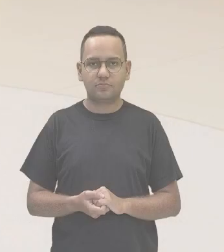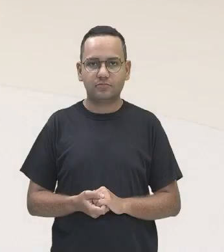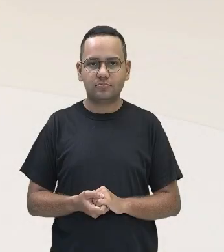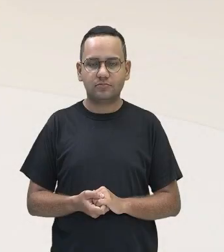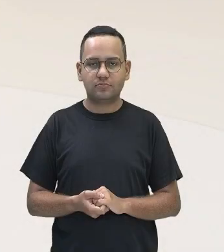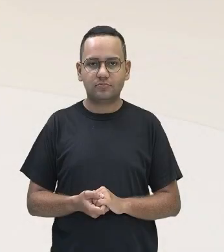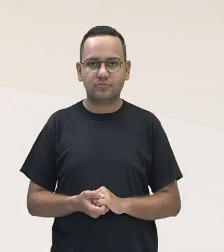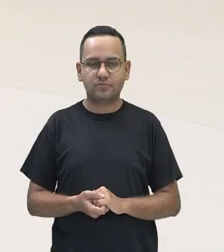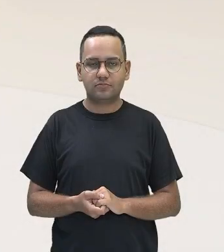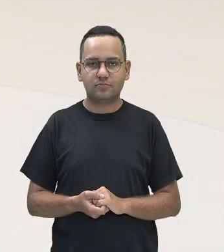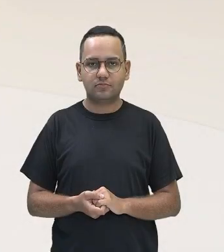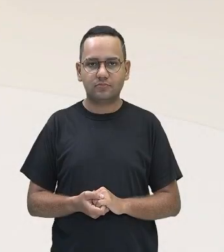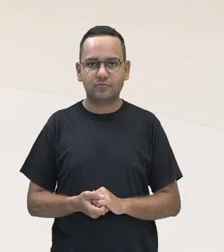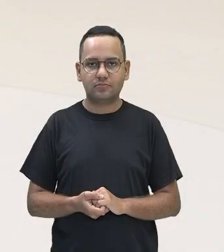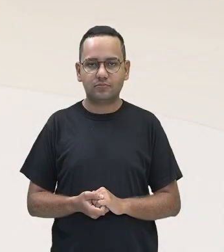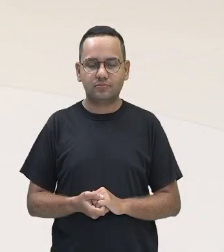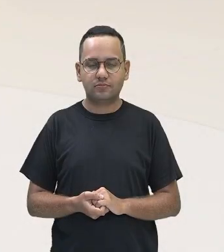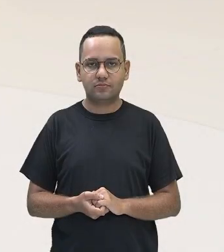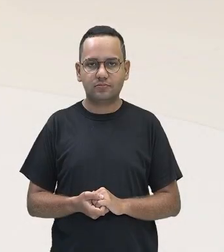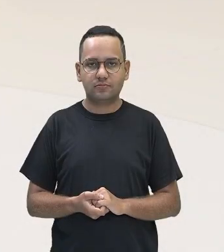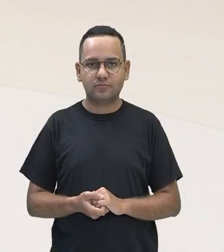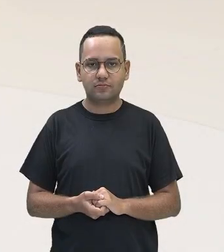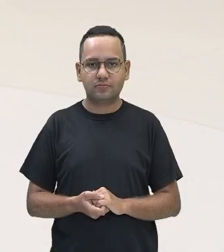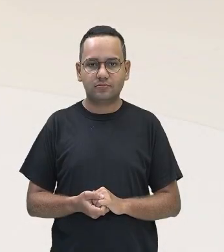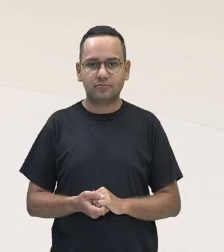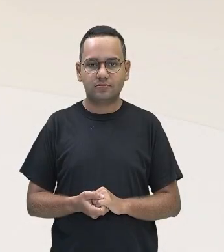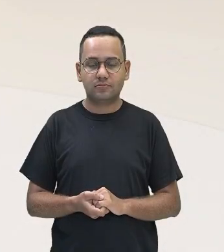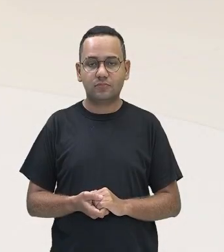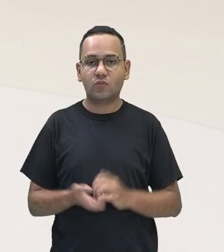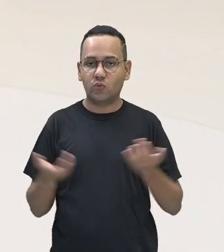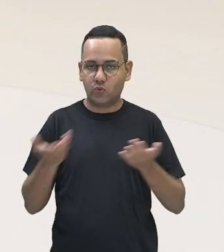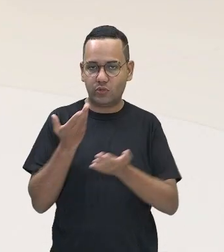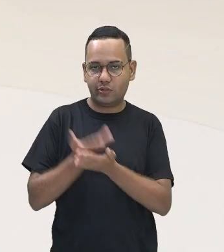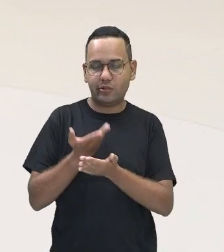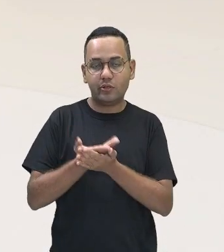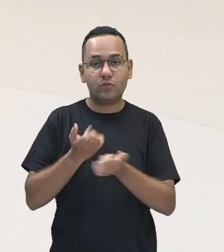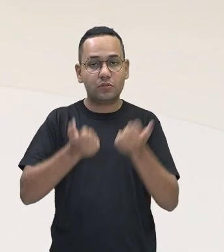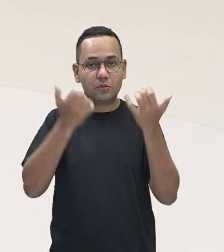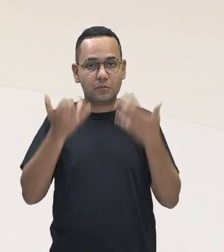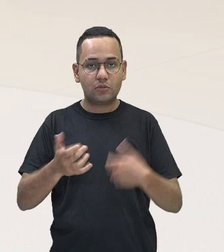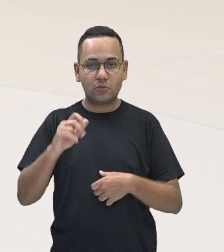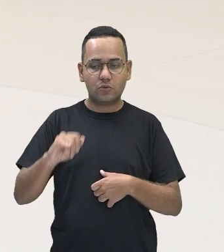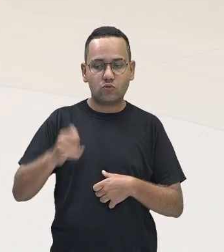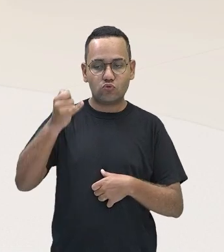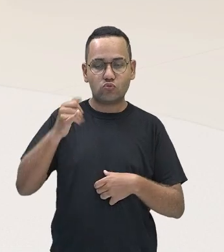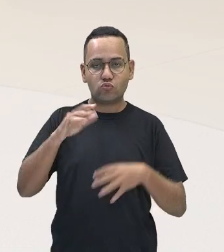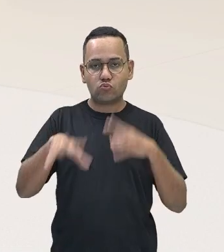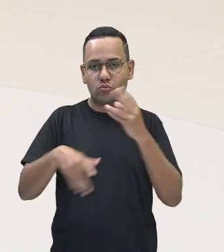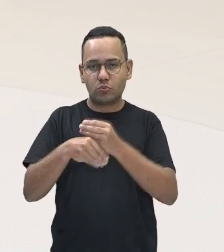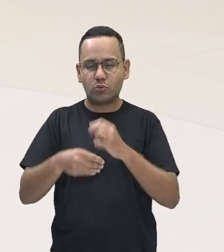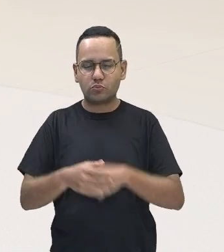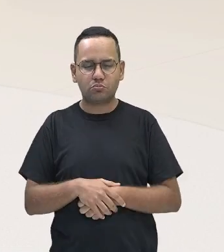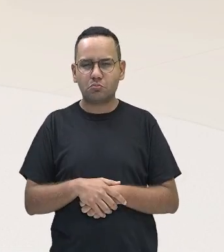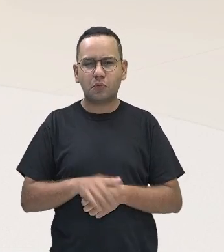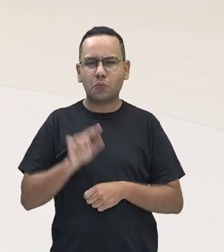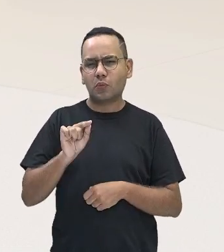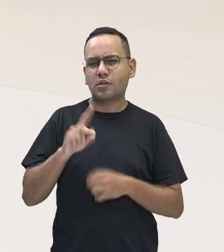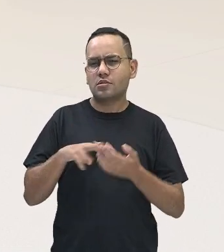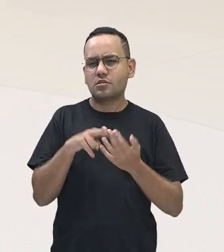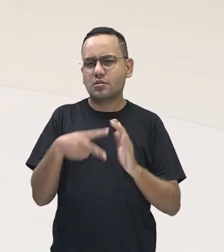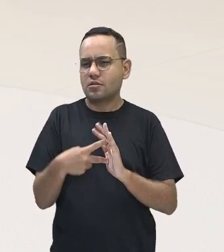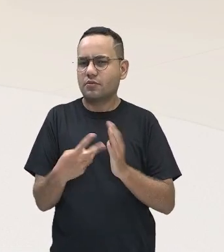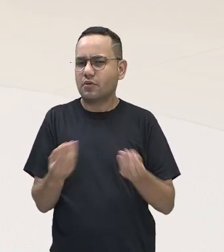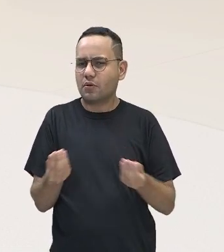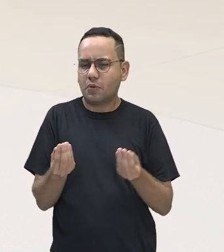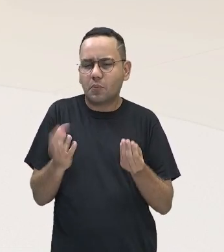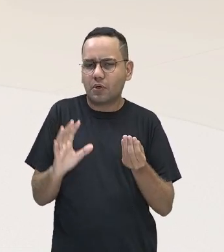E nessa aula nós vamos começar vendo sobre juros compostos, né? Vamos verificar ali o que é juro composto,